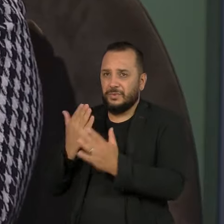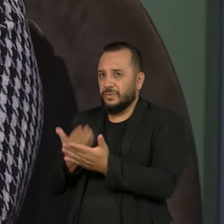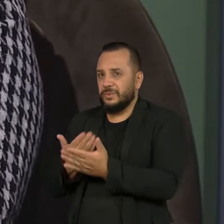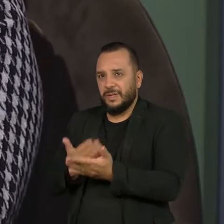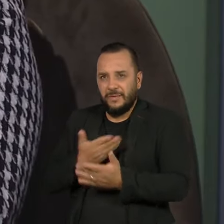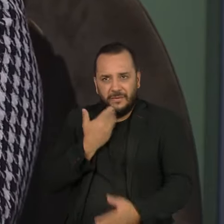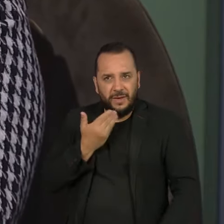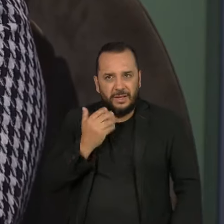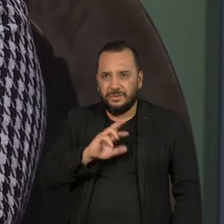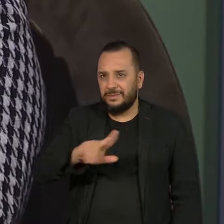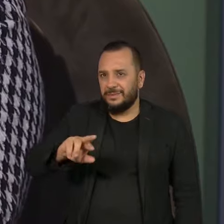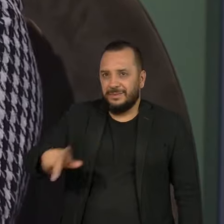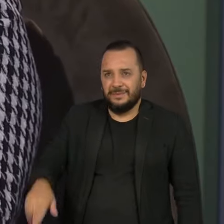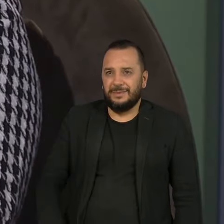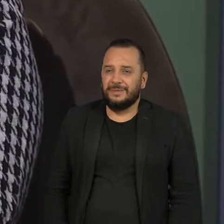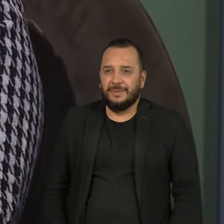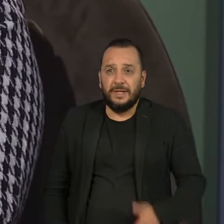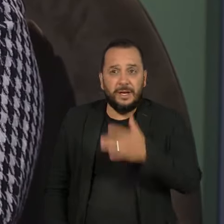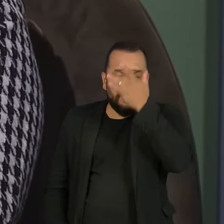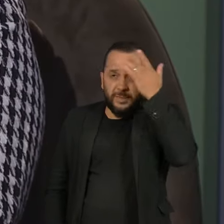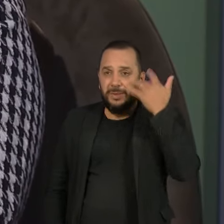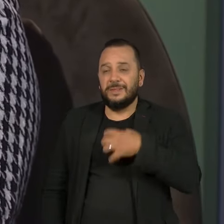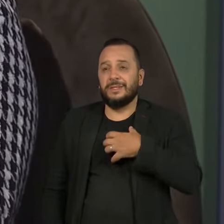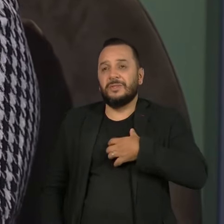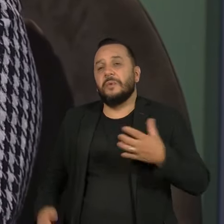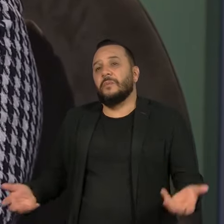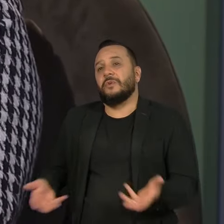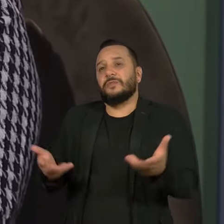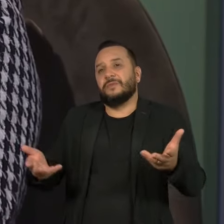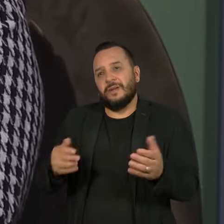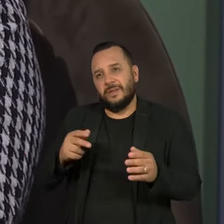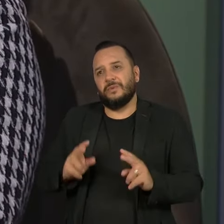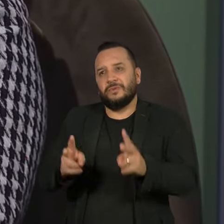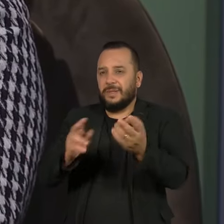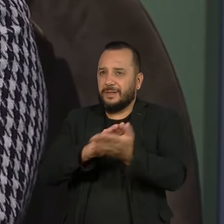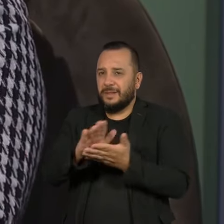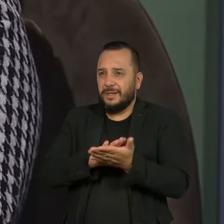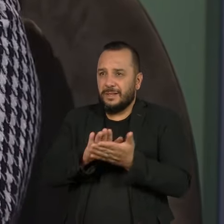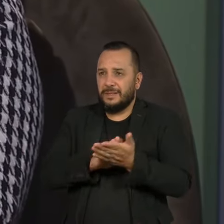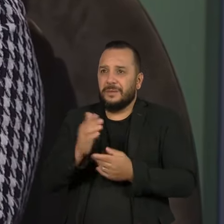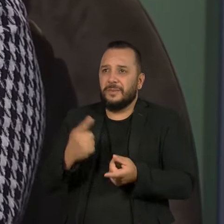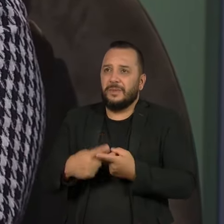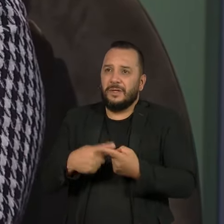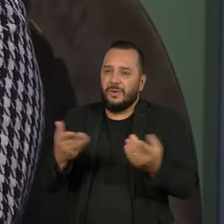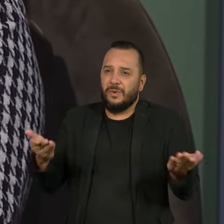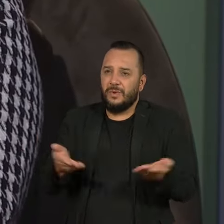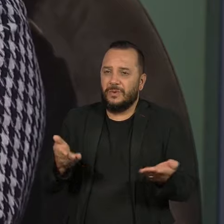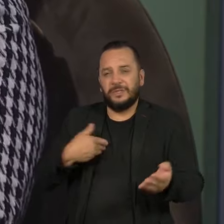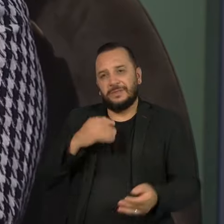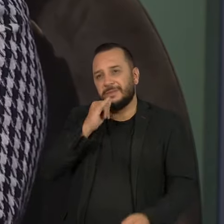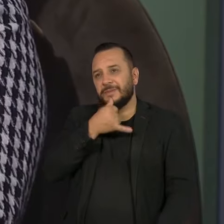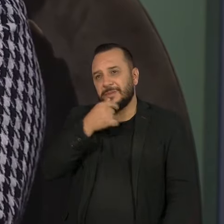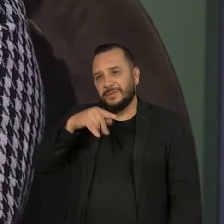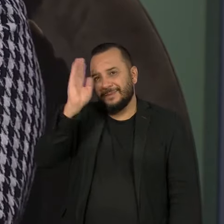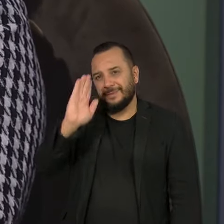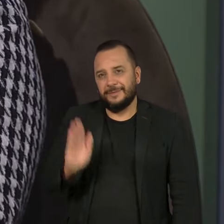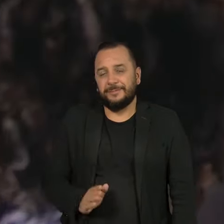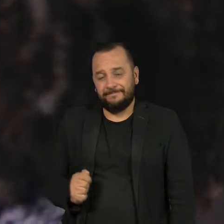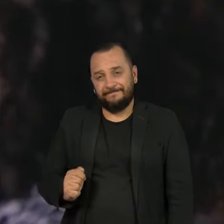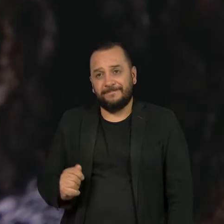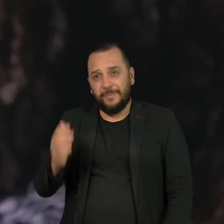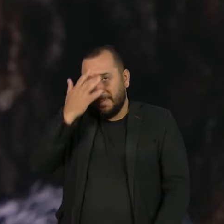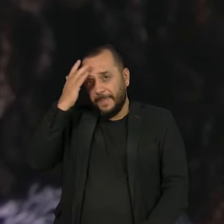fácil. Então, essas pessoas também se sentem desmotivadas a continuar. Porque hoje, infelizmente, no Brasil, o pesquisador,